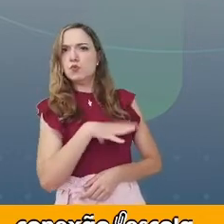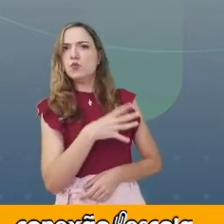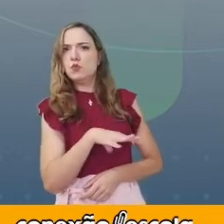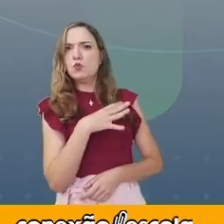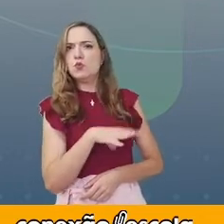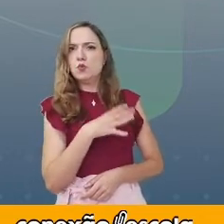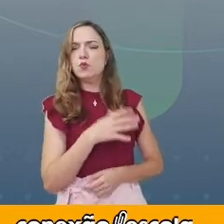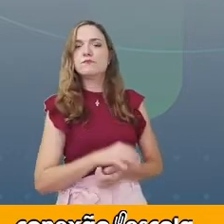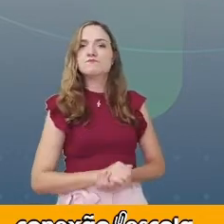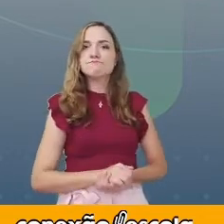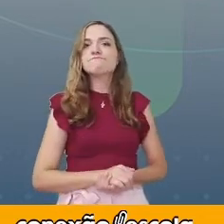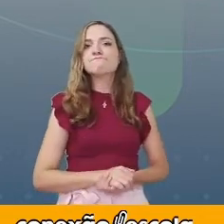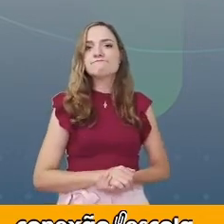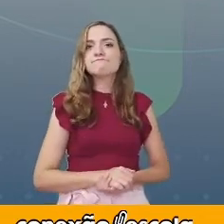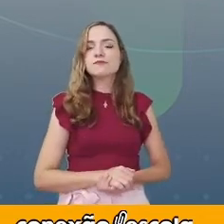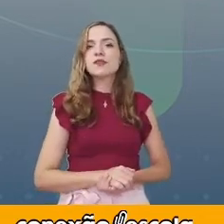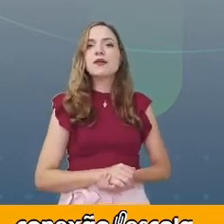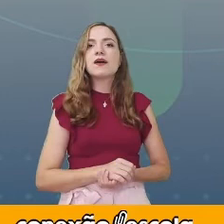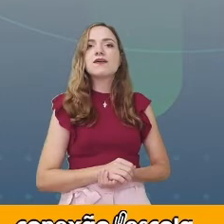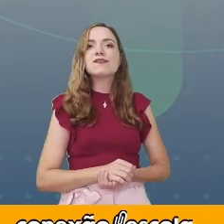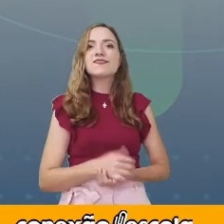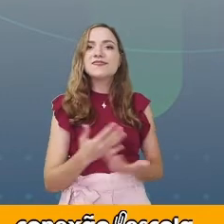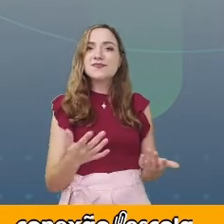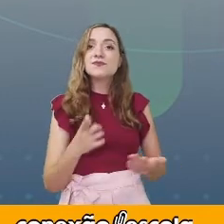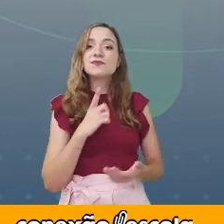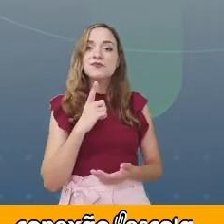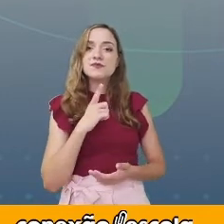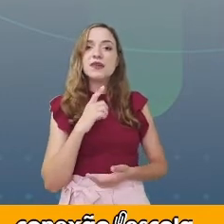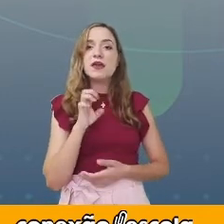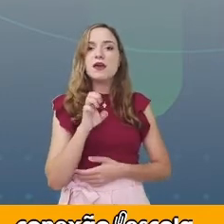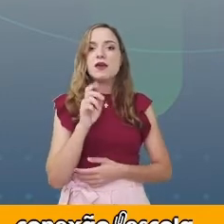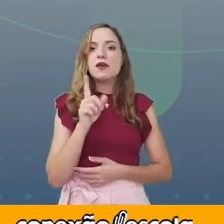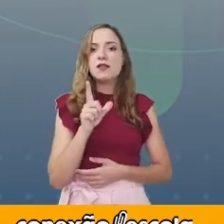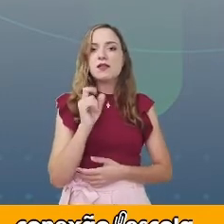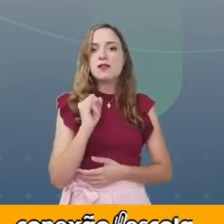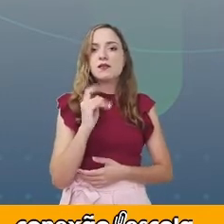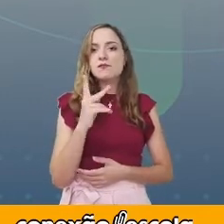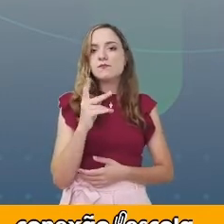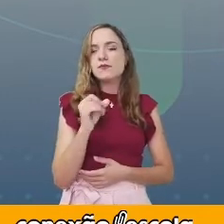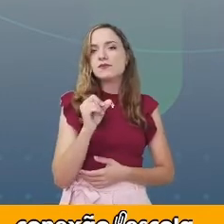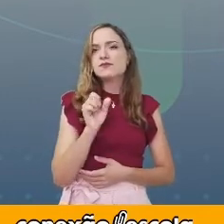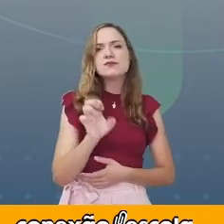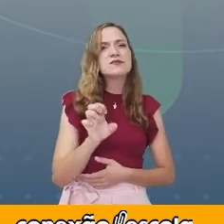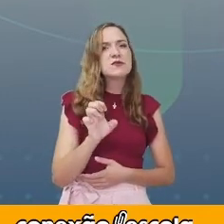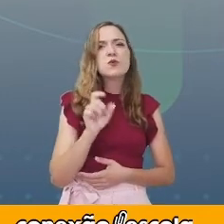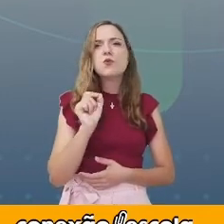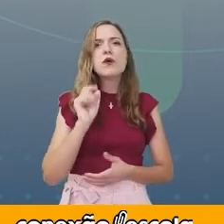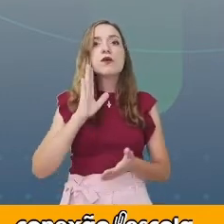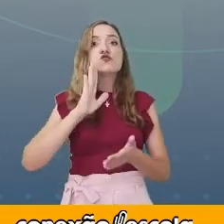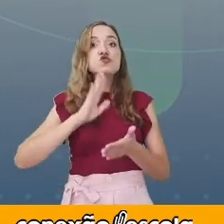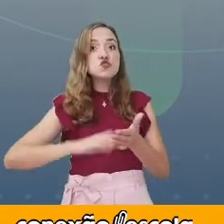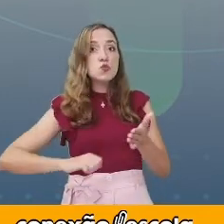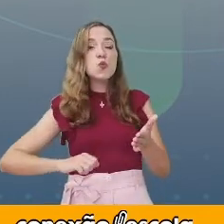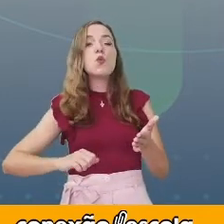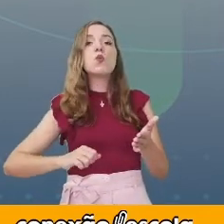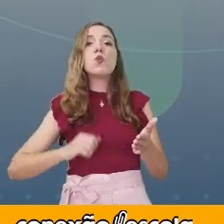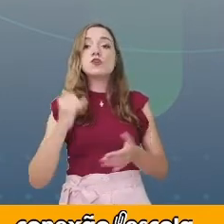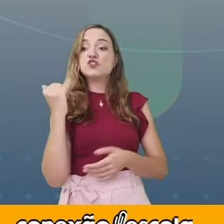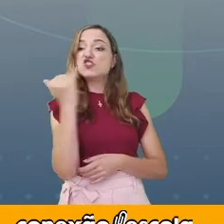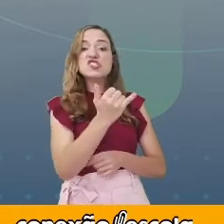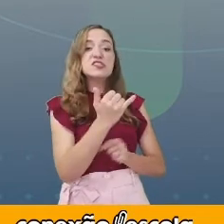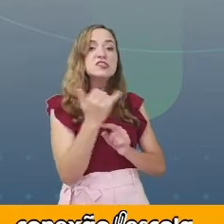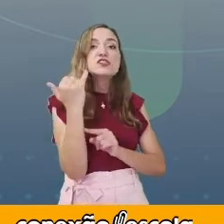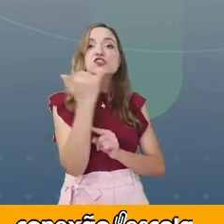corajoso. Então, com a retirada, com a elipse do verbo disse, né, temos aqui